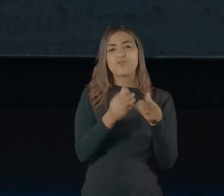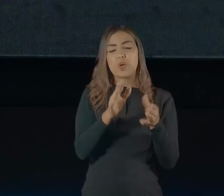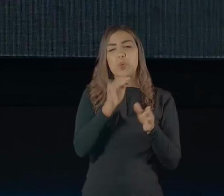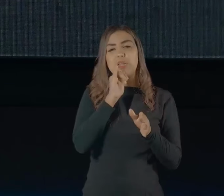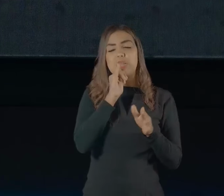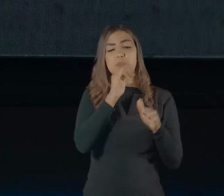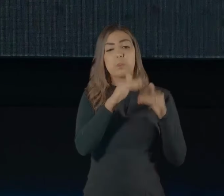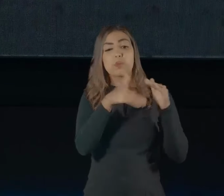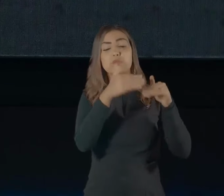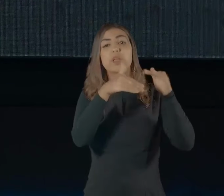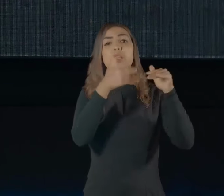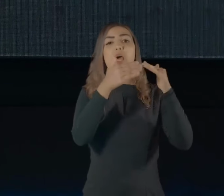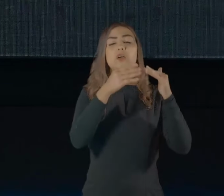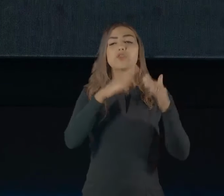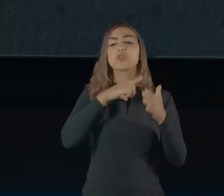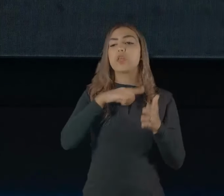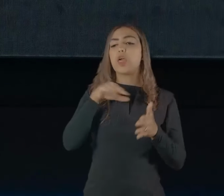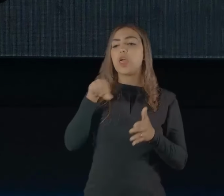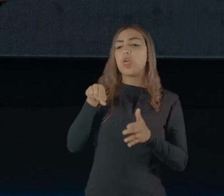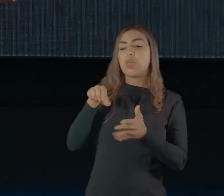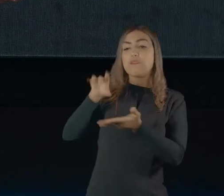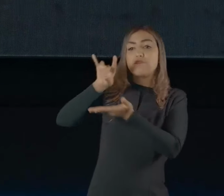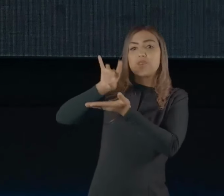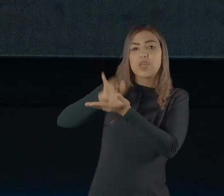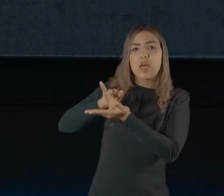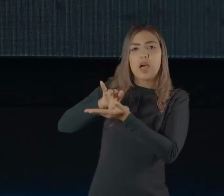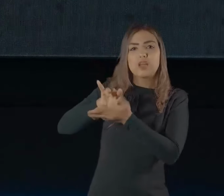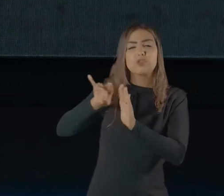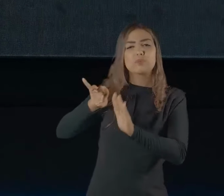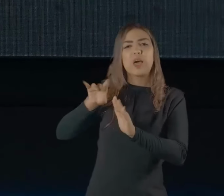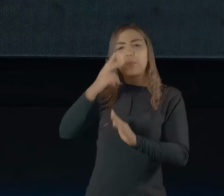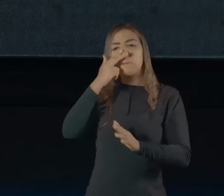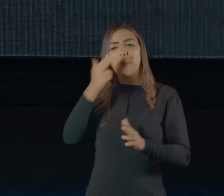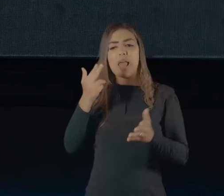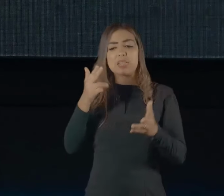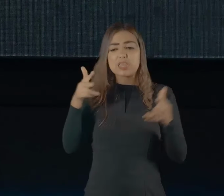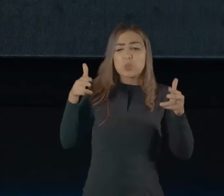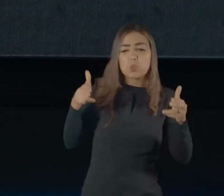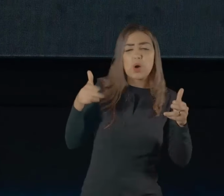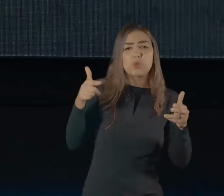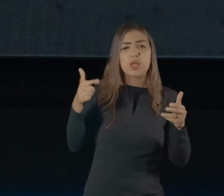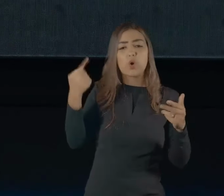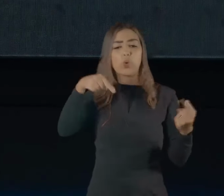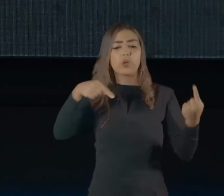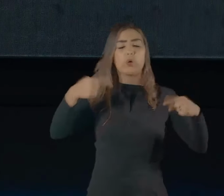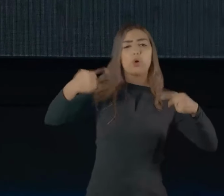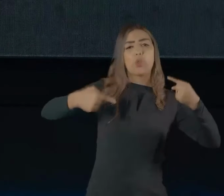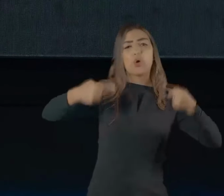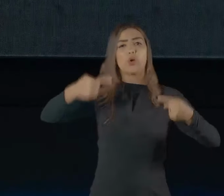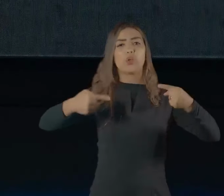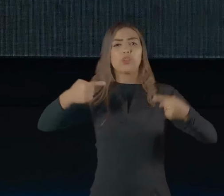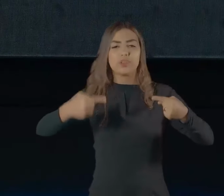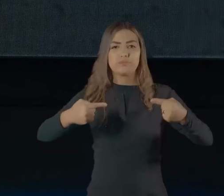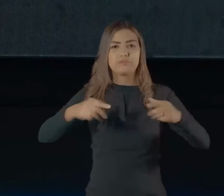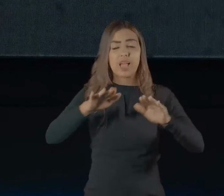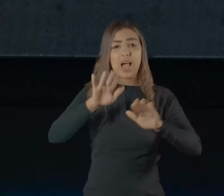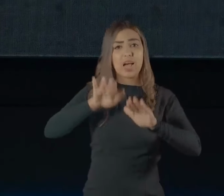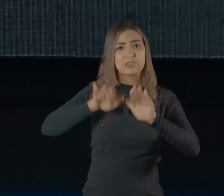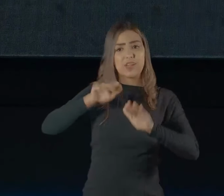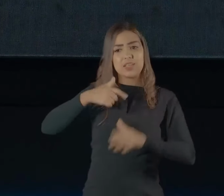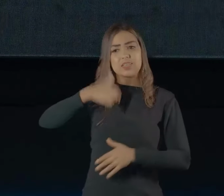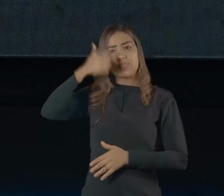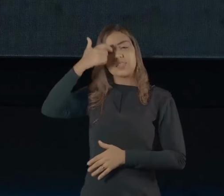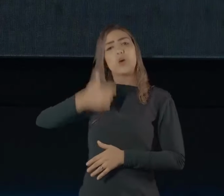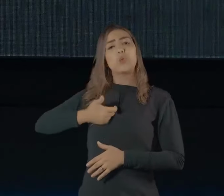um lado da verdade, mas omite e sonega o outro. Porque muitas vezes o indivíduo que tem um chamado de Deus,